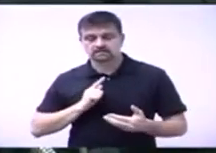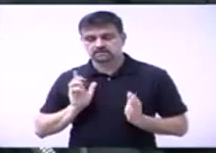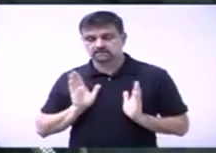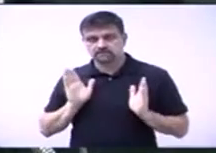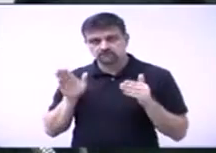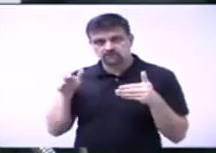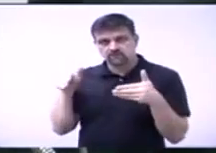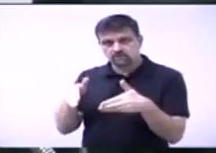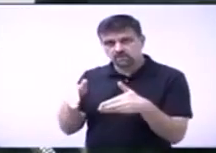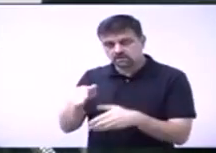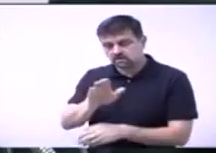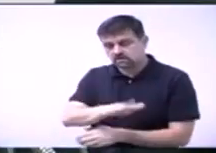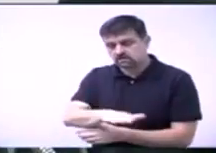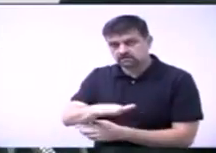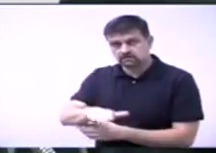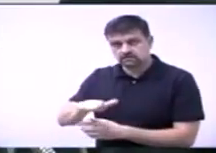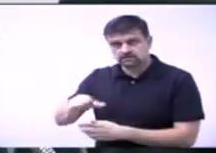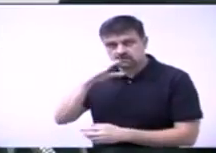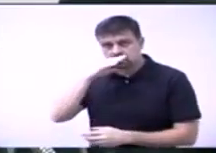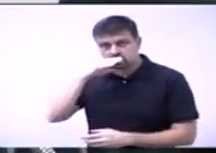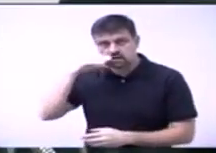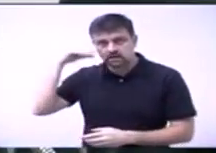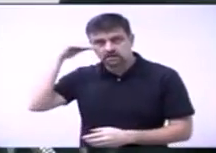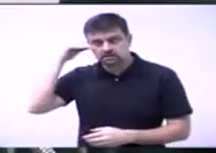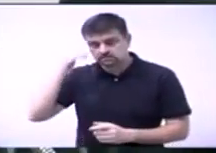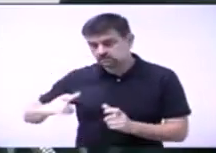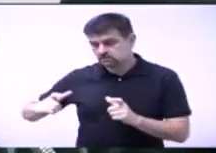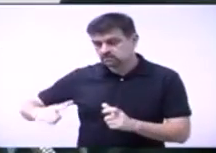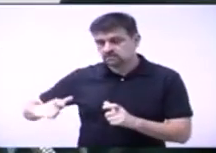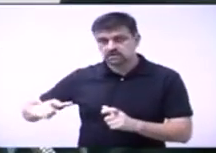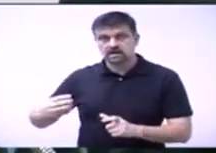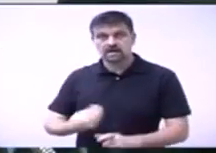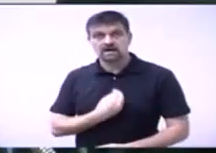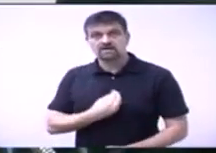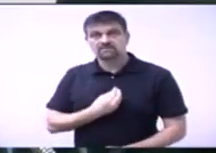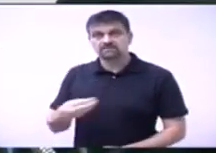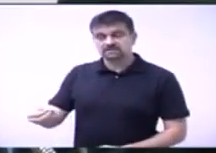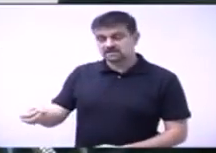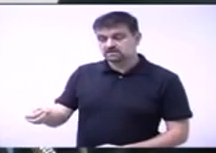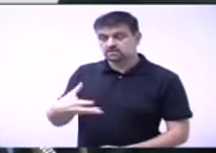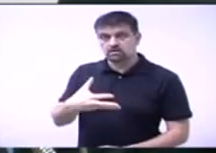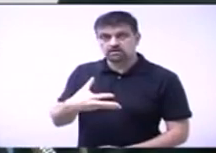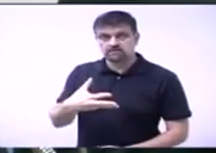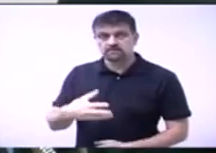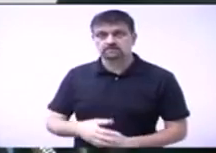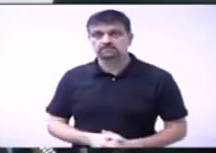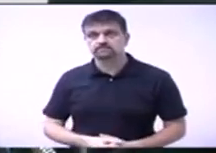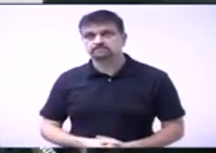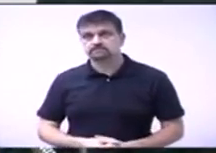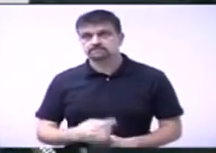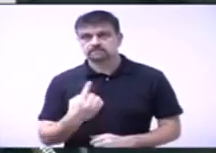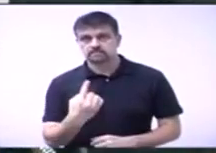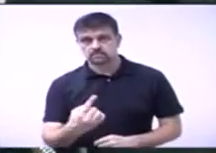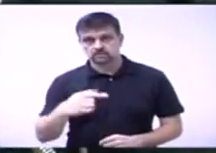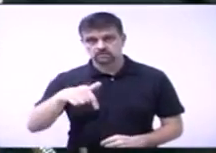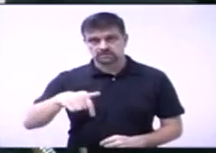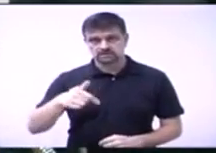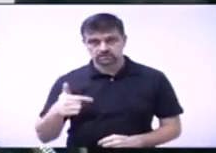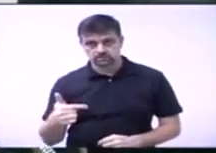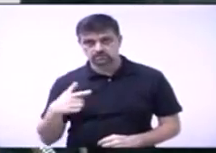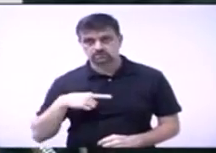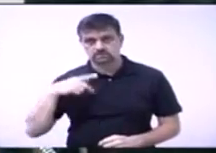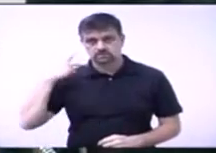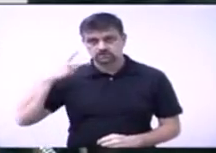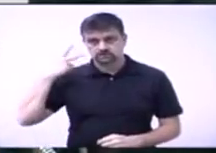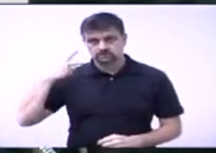direcionados para crianças e adolescentes no bairro Vida Nova. 172, do